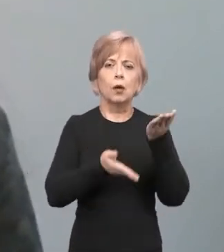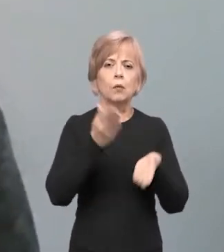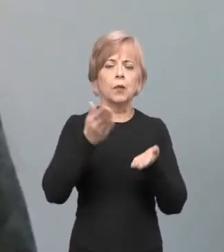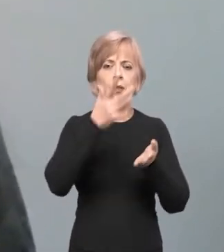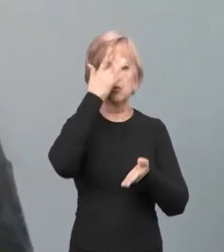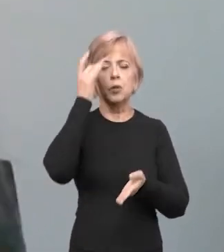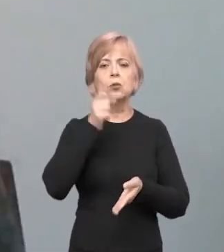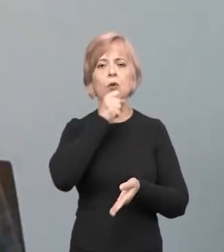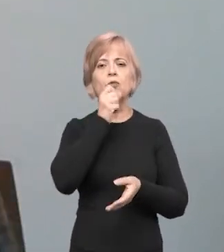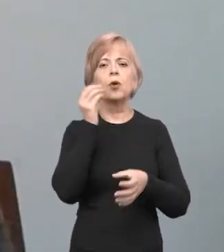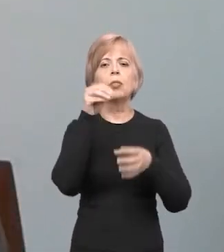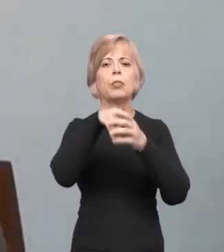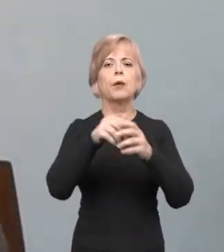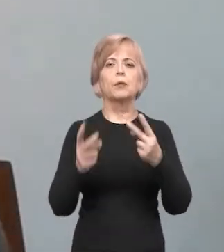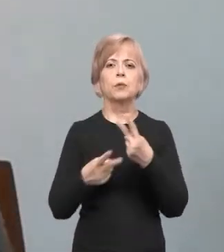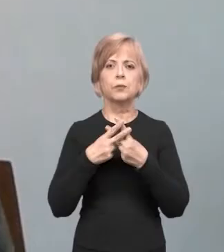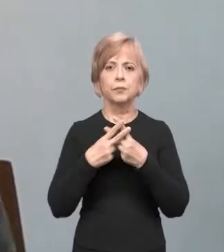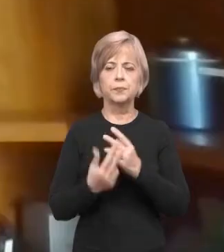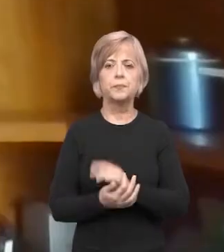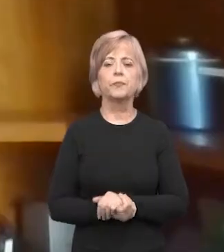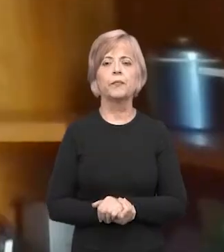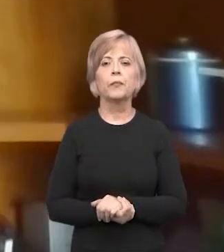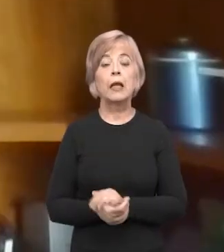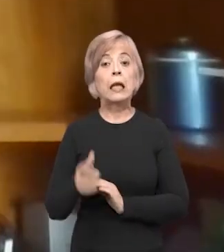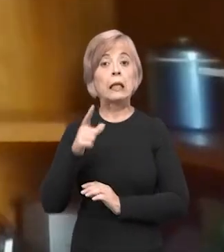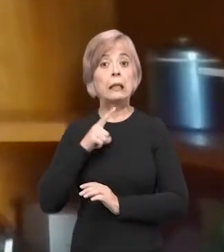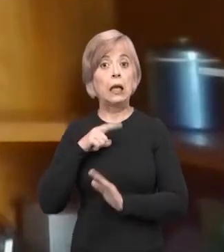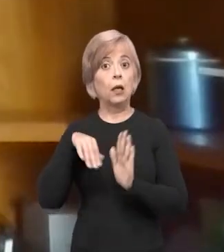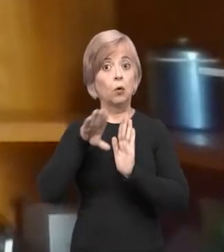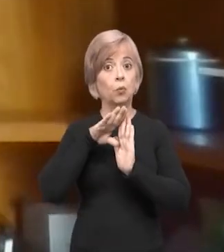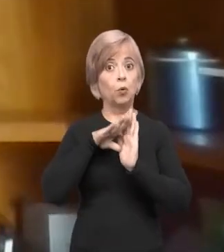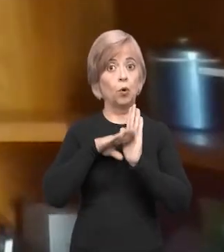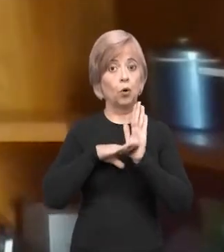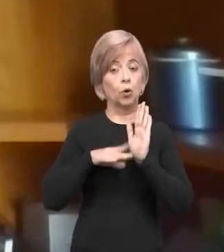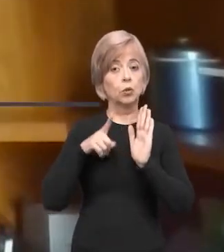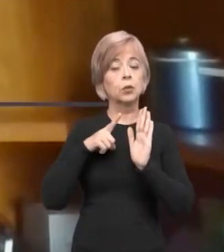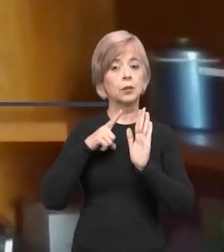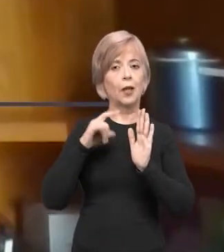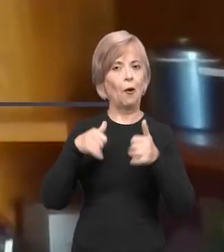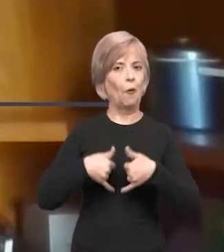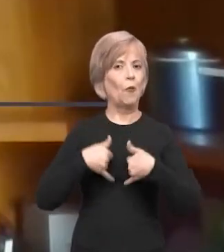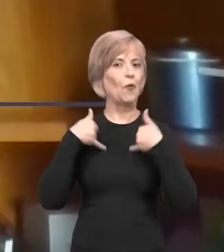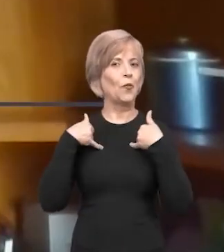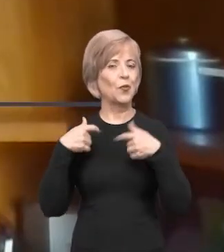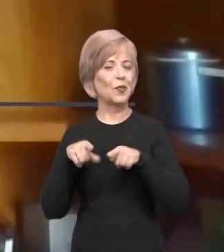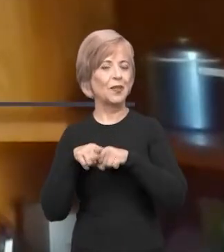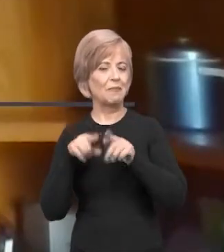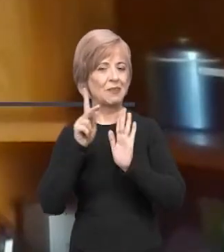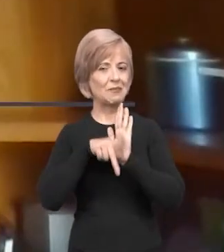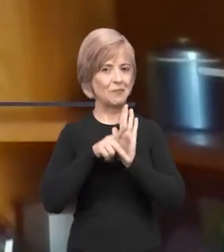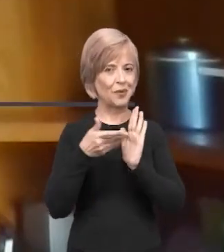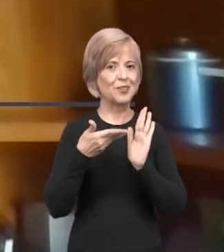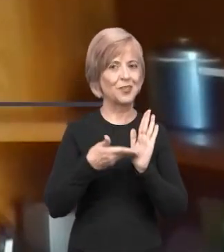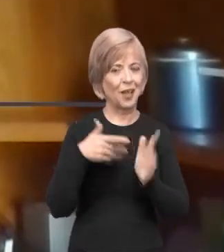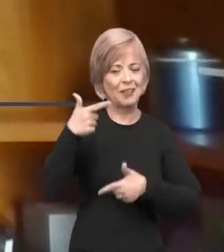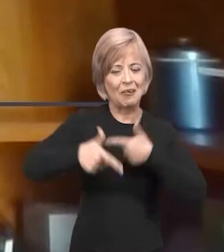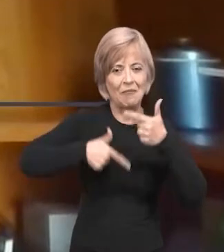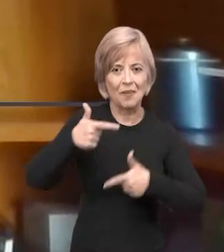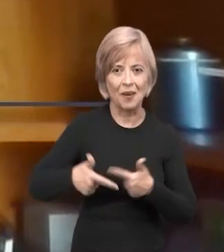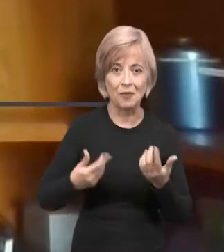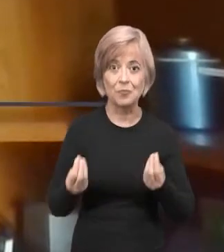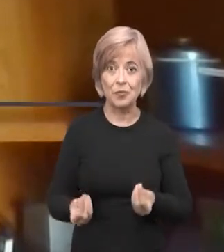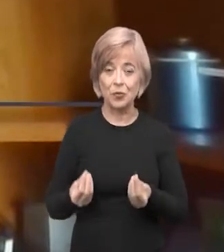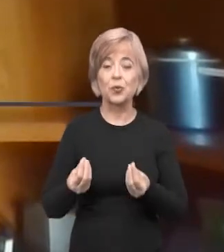do sistema prisional. Então, temos um projeto que nos dá muito orgulho, né? Temos trabalhado muito